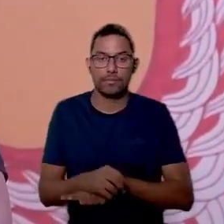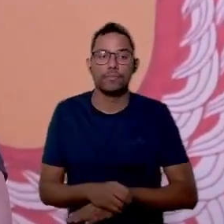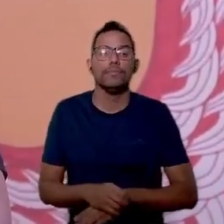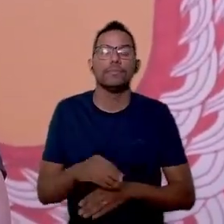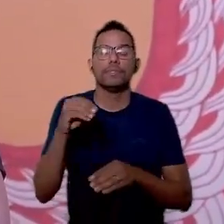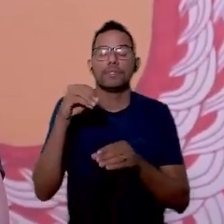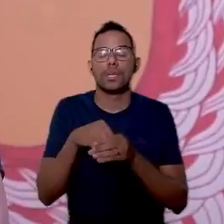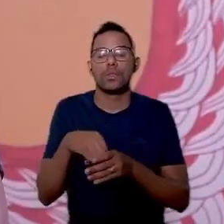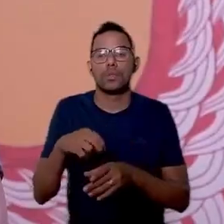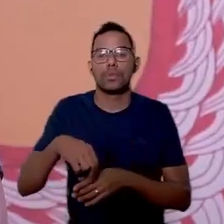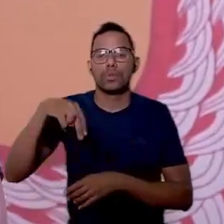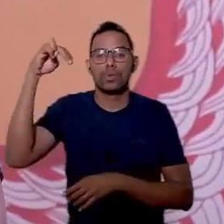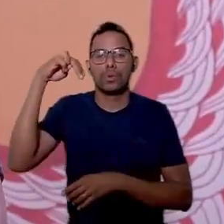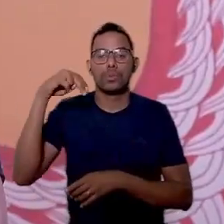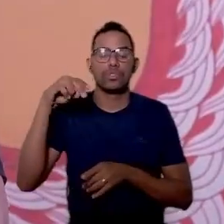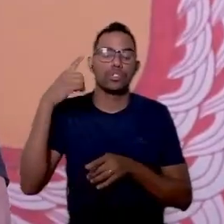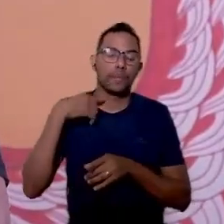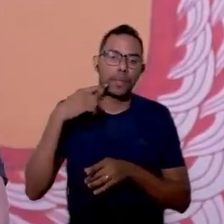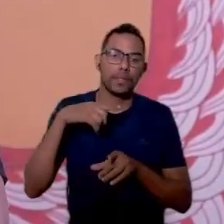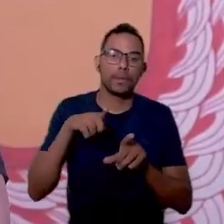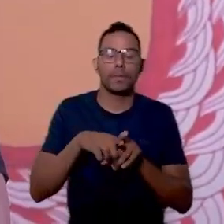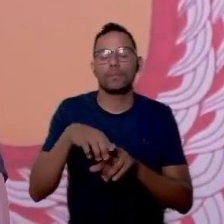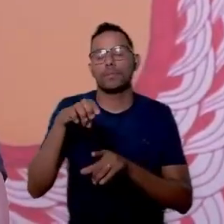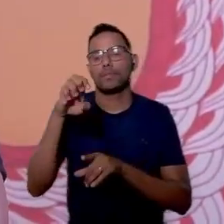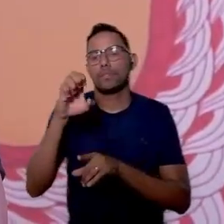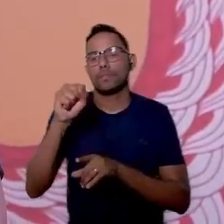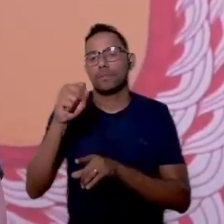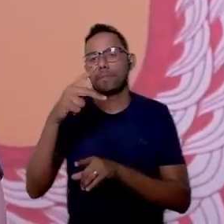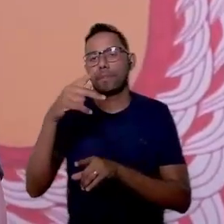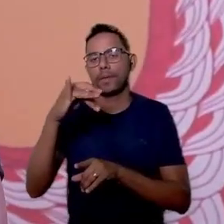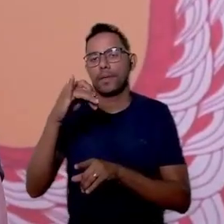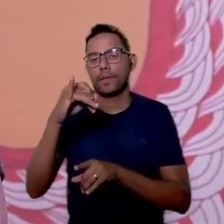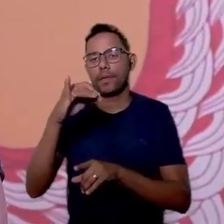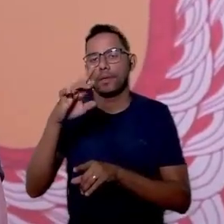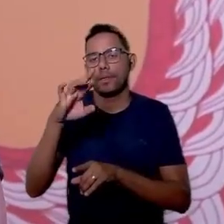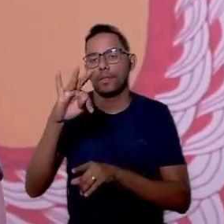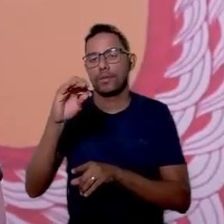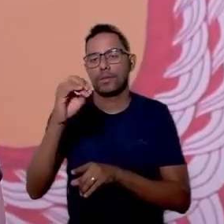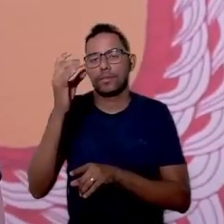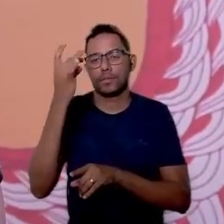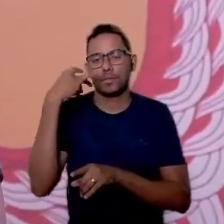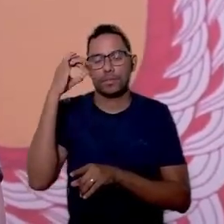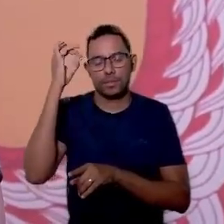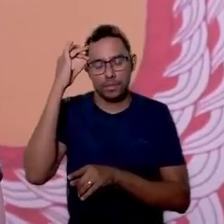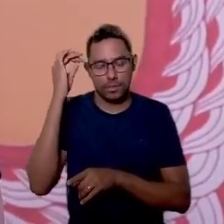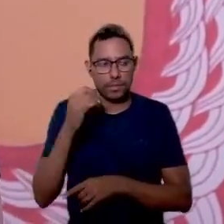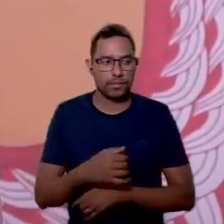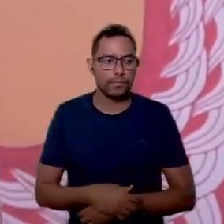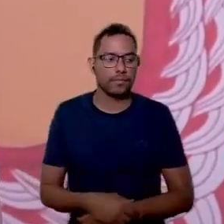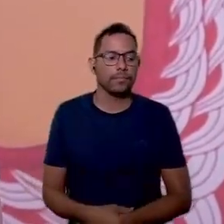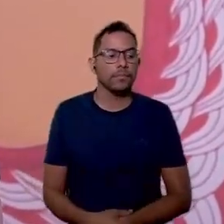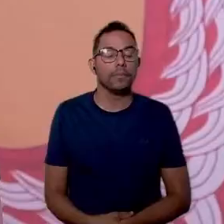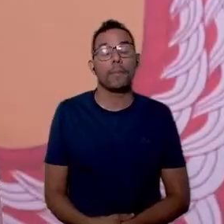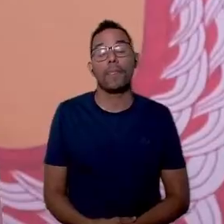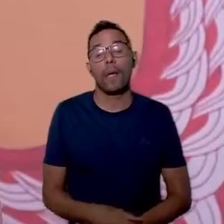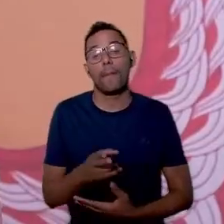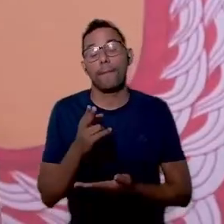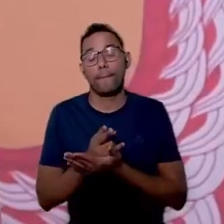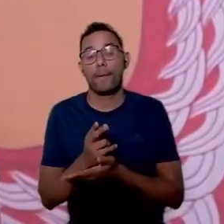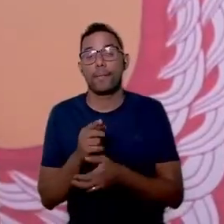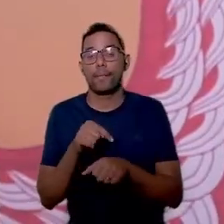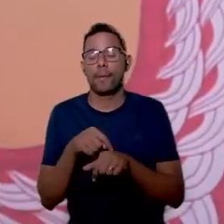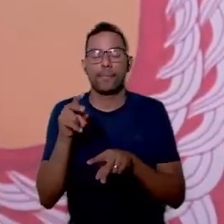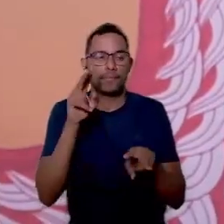Norte de Minas e o Norte do Espírito Santo. Fizemos também um processo que faz parte dessa nacionalização, mas, ao mesmo tempo, faz parte